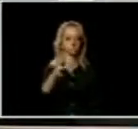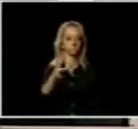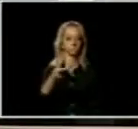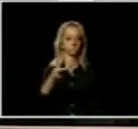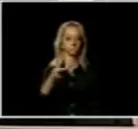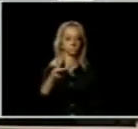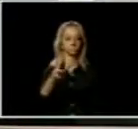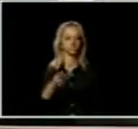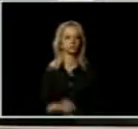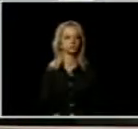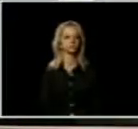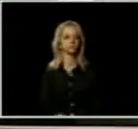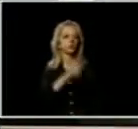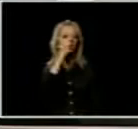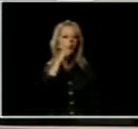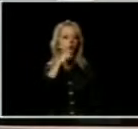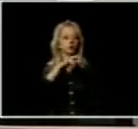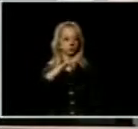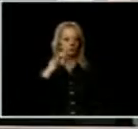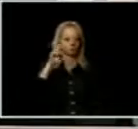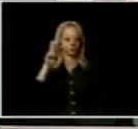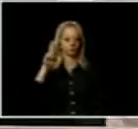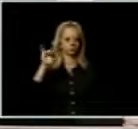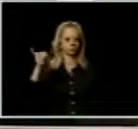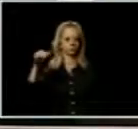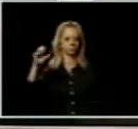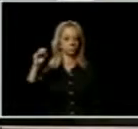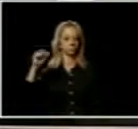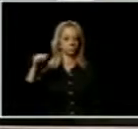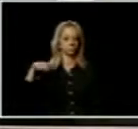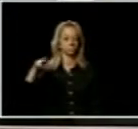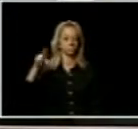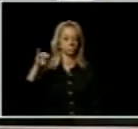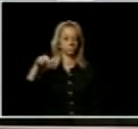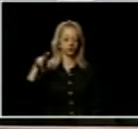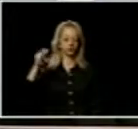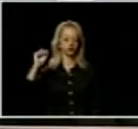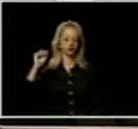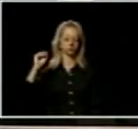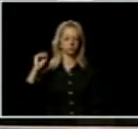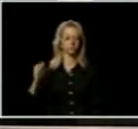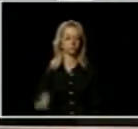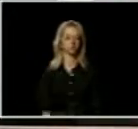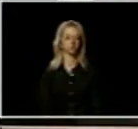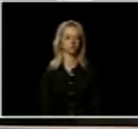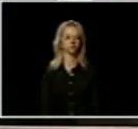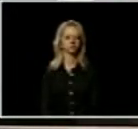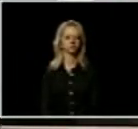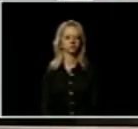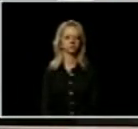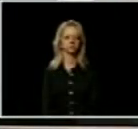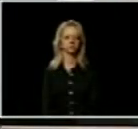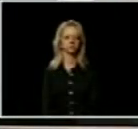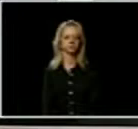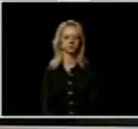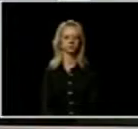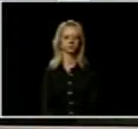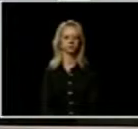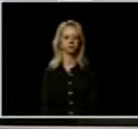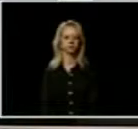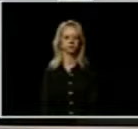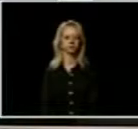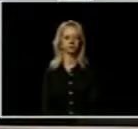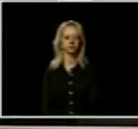senhora Joaquina, fez um depoimento emocionado que muitas vezes eles dispensam